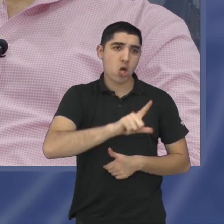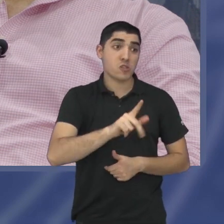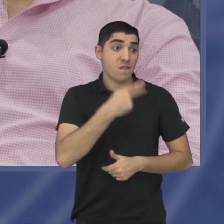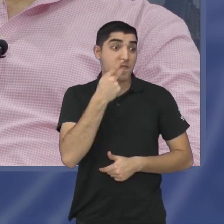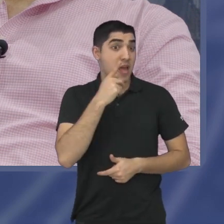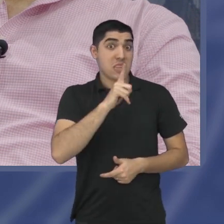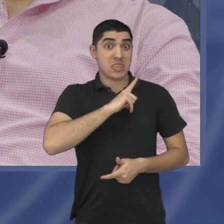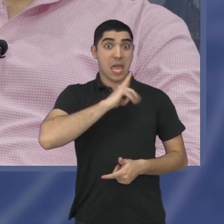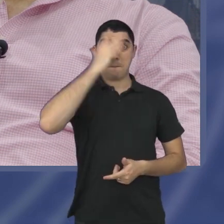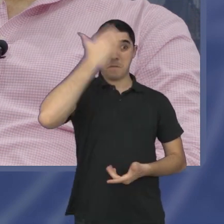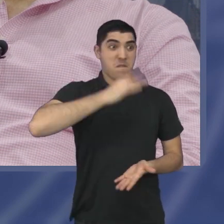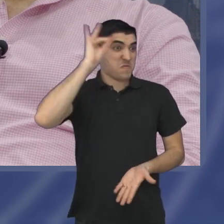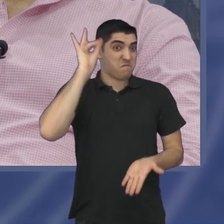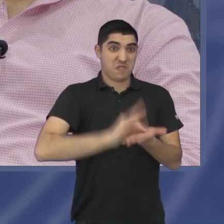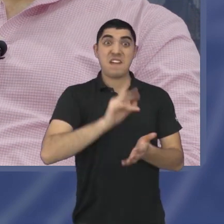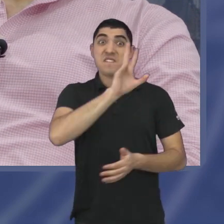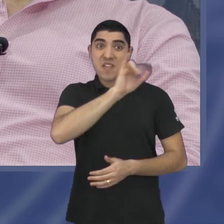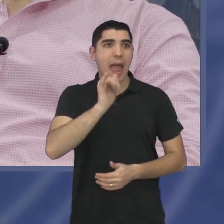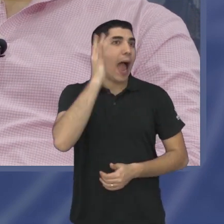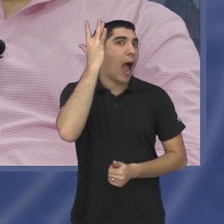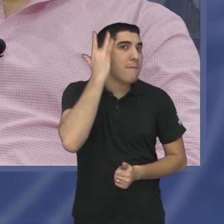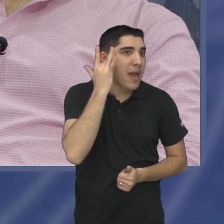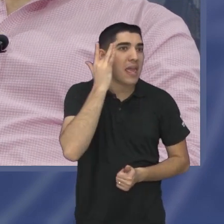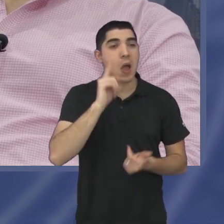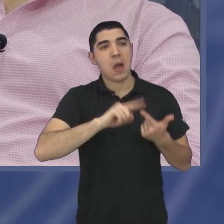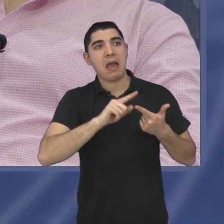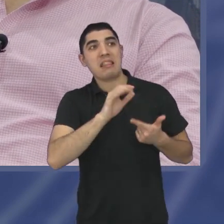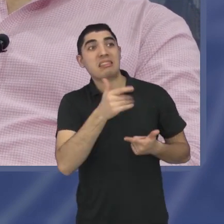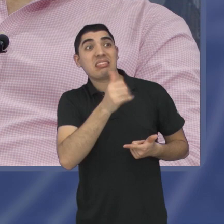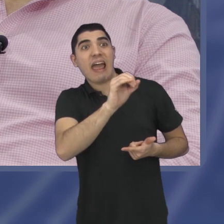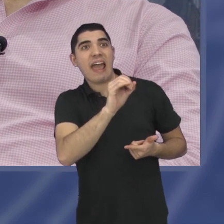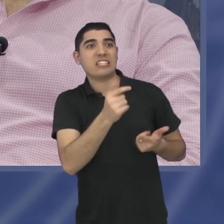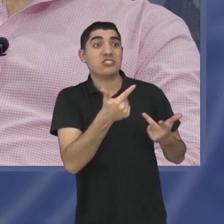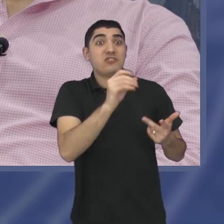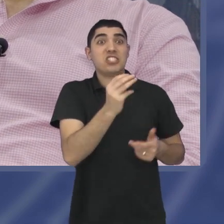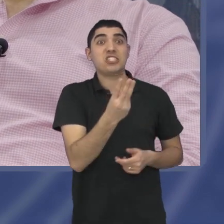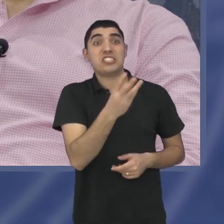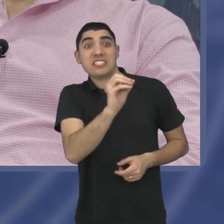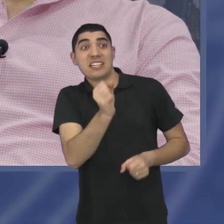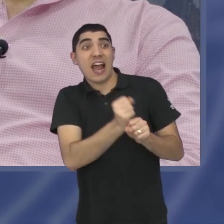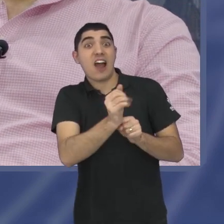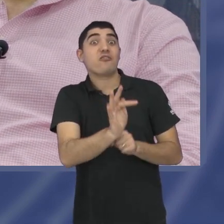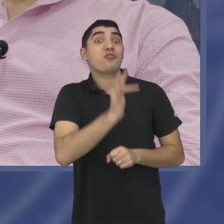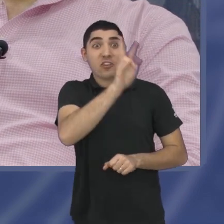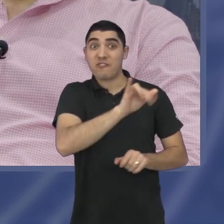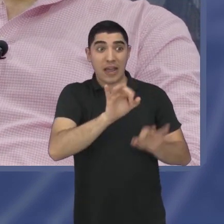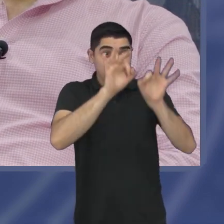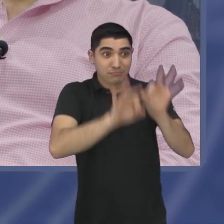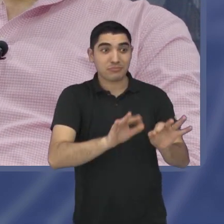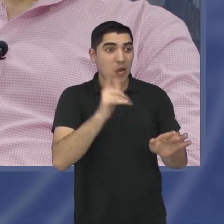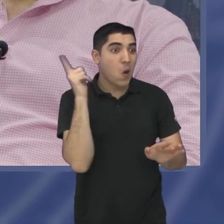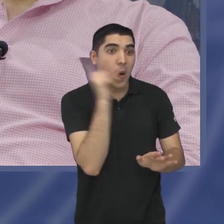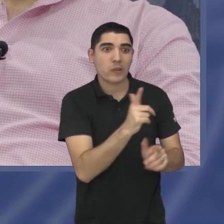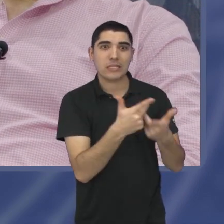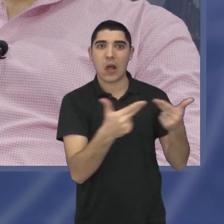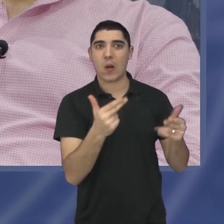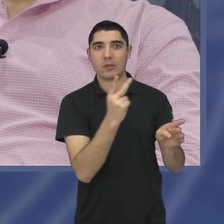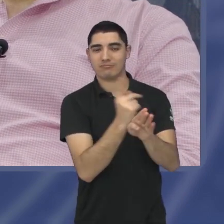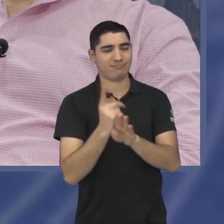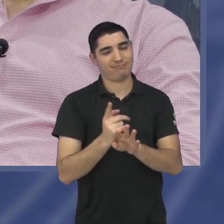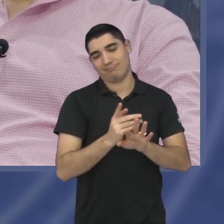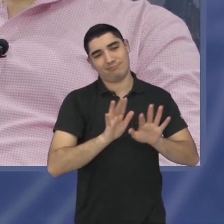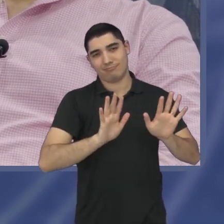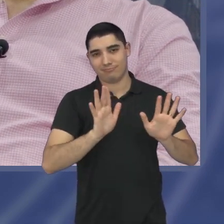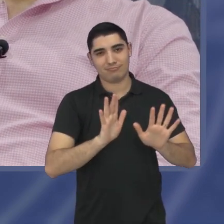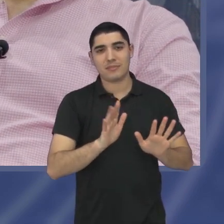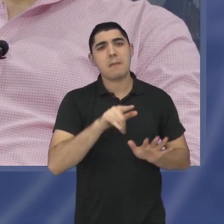dá para cravar, né, vai ser amanhã, vai ser daqui 10, 20, 30, 50, 100 anos, enfim. Mas